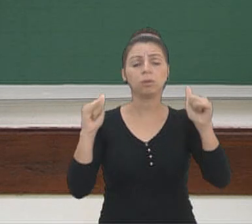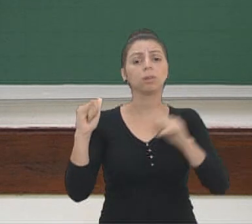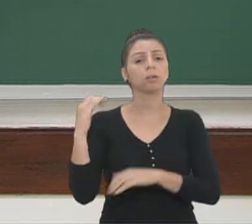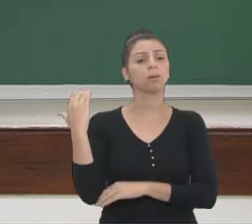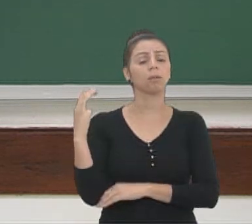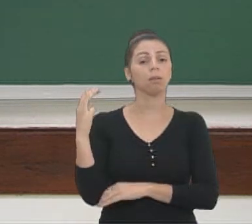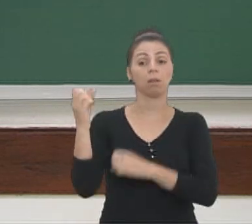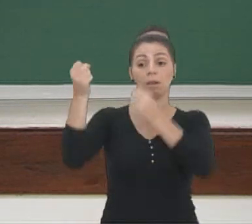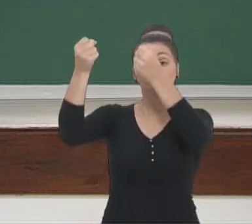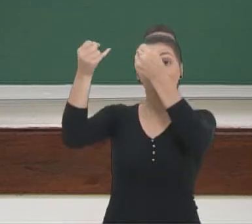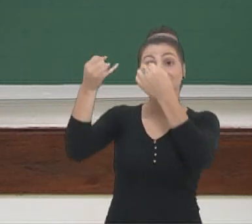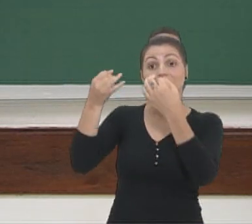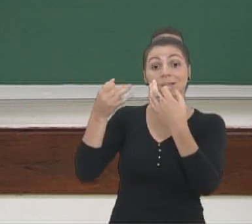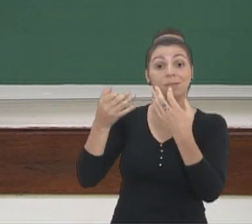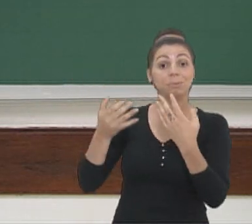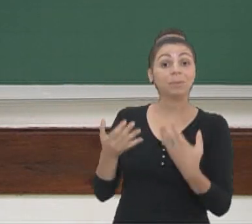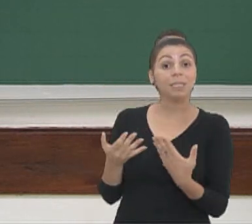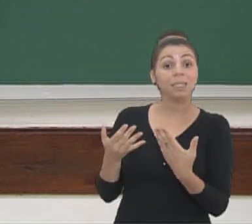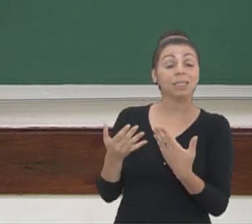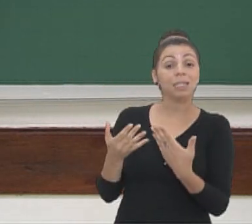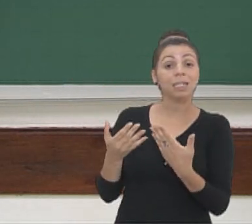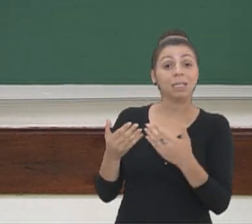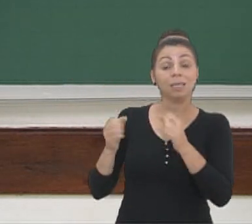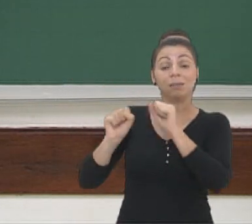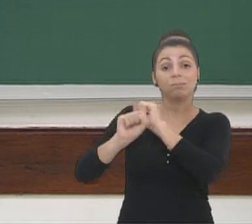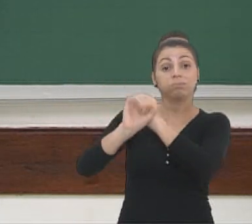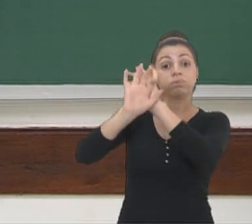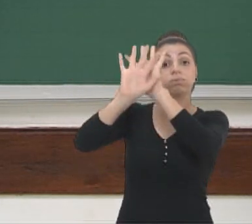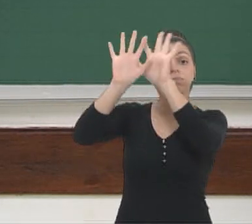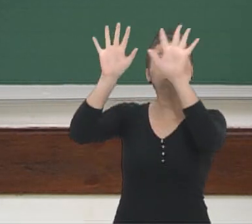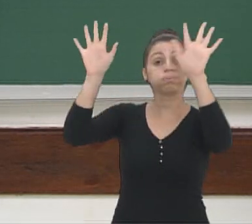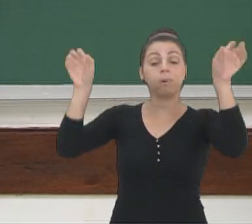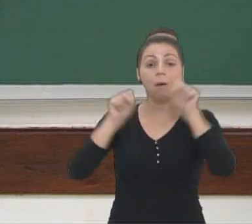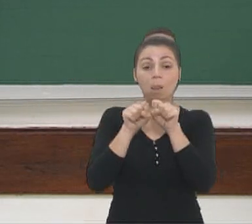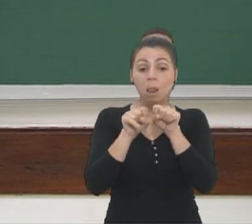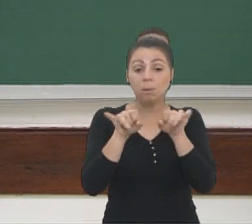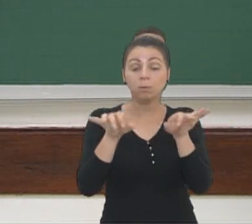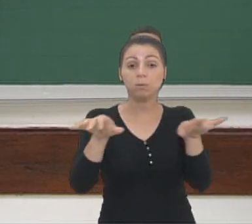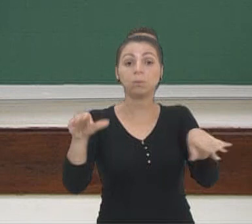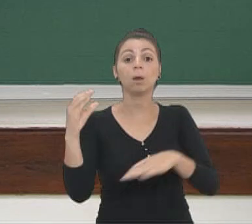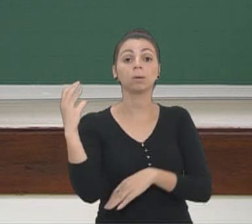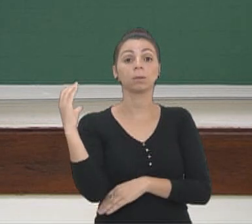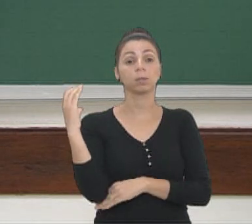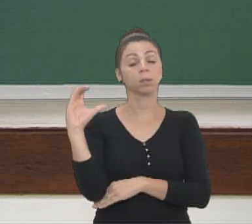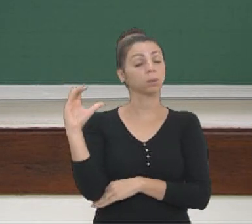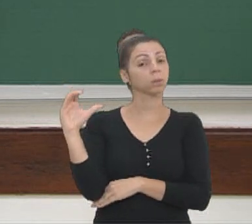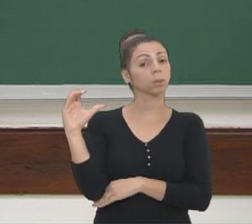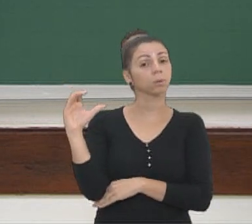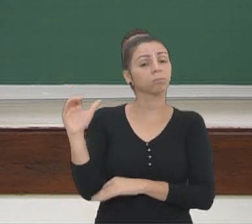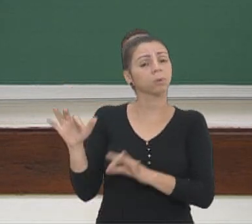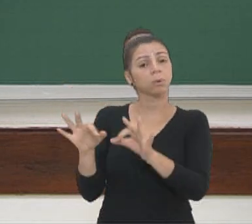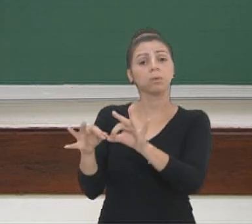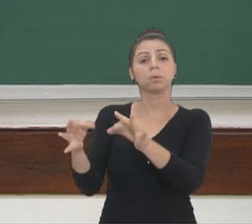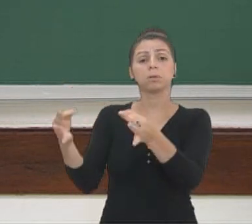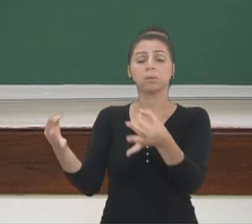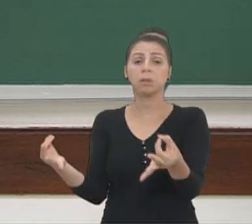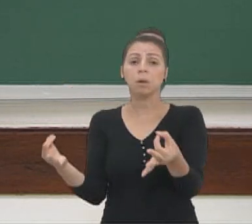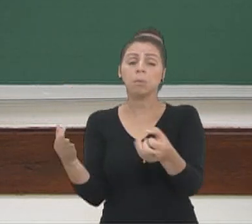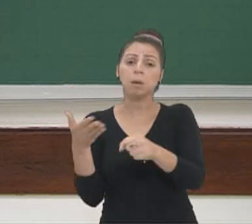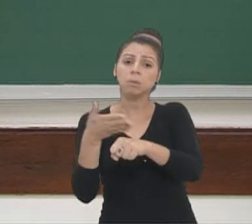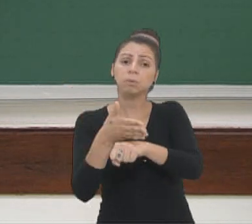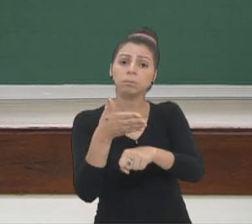ele explana, ele desenvolve, ele divulga a ciência de um modo mais simples, mais